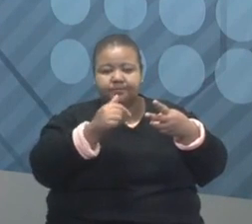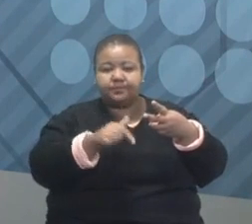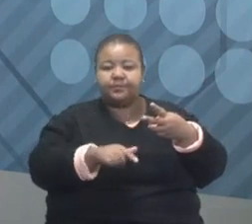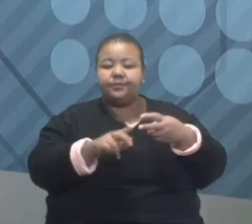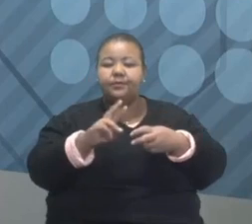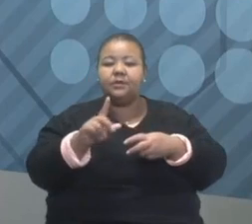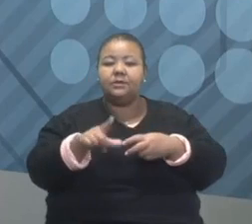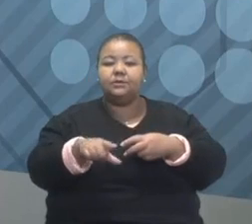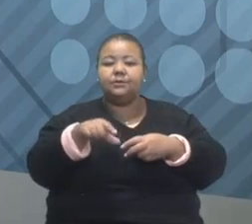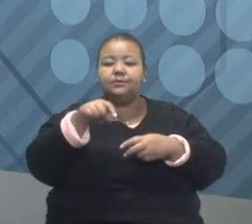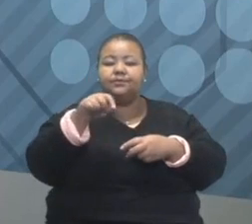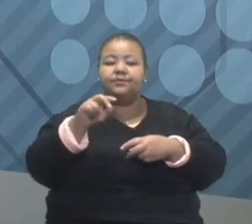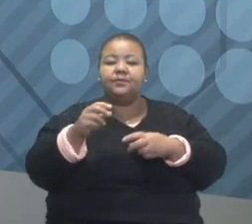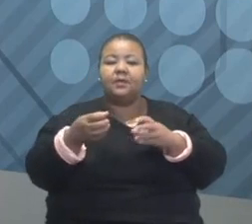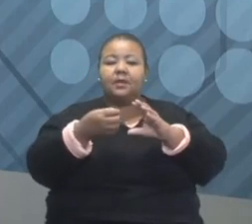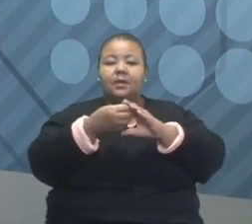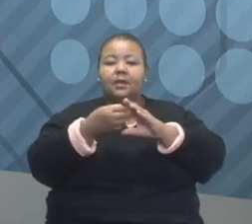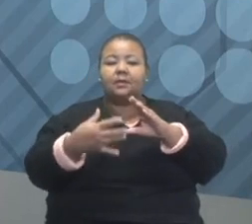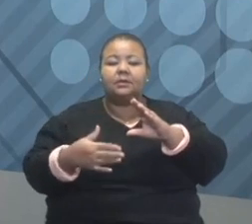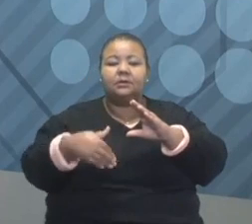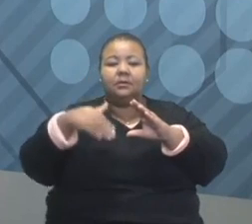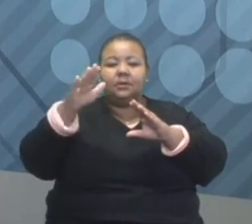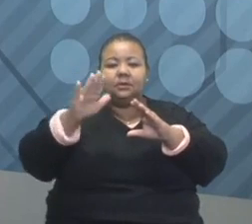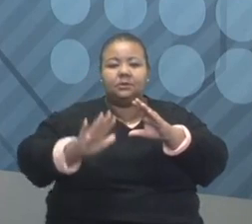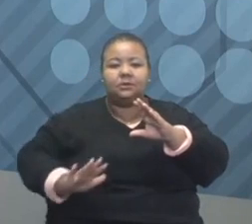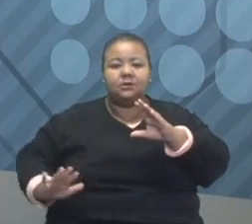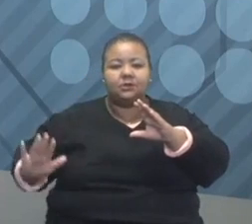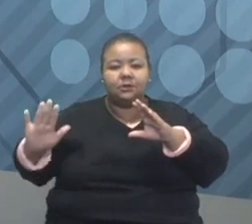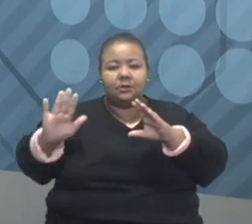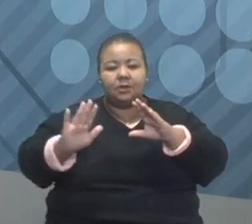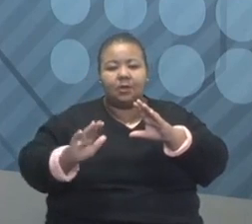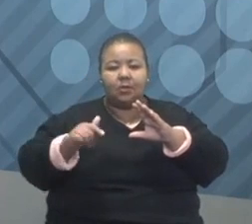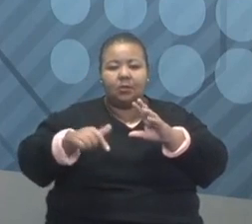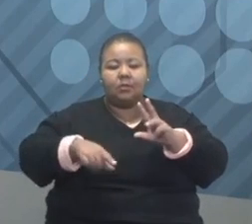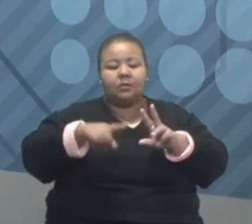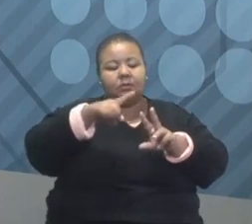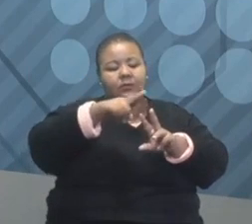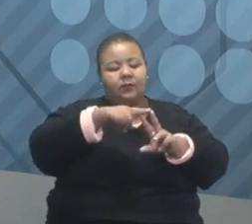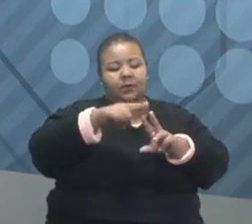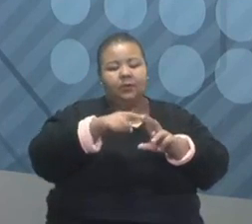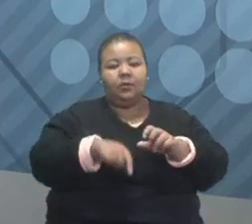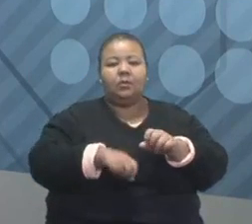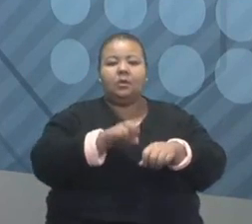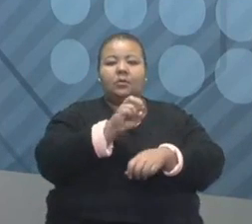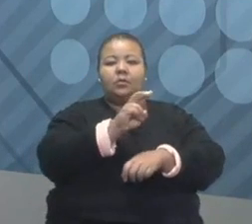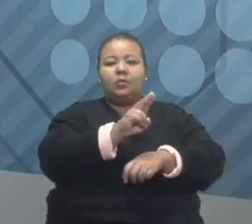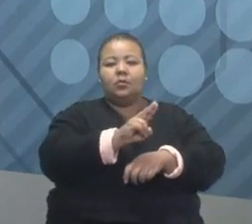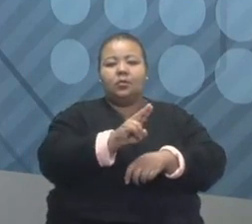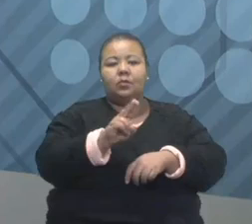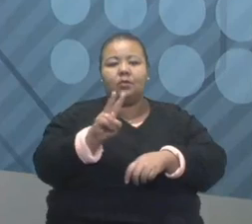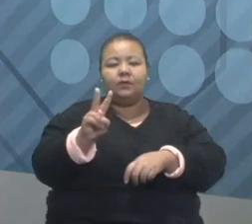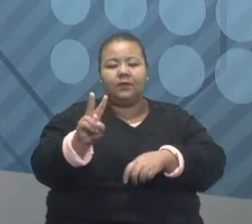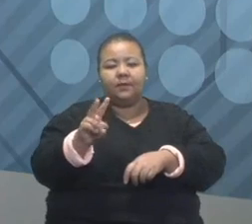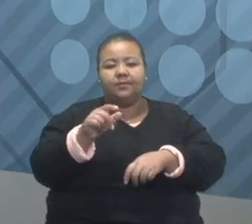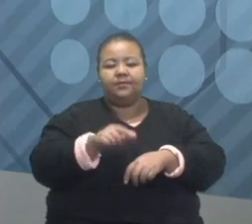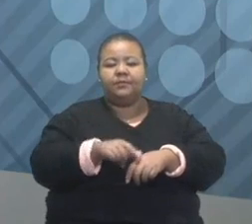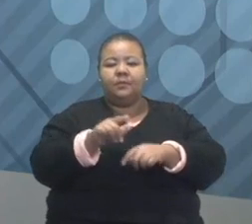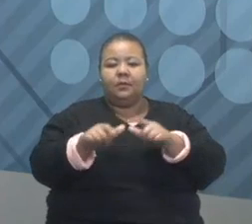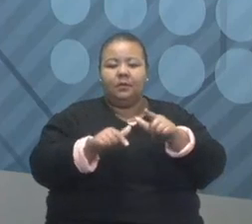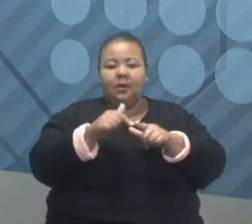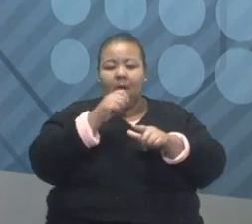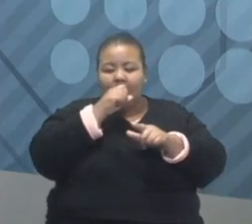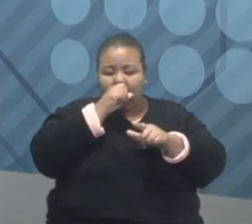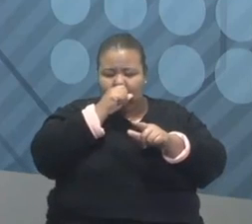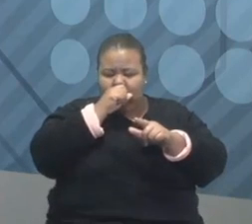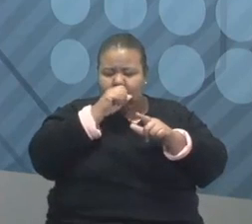gerais, de uma forma genérica, os nossos vetores, o IV, e o nosso escalar. Então, a gente vai trabalhar de uma forma genérica